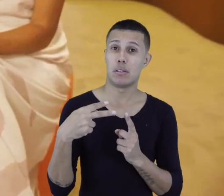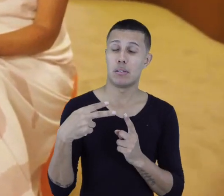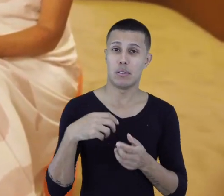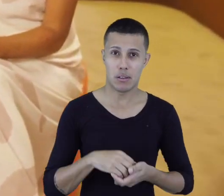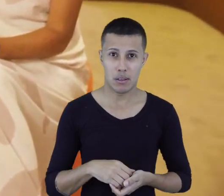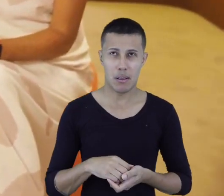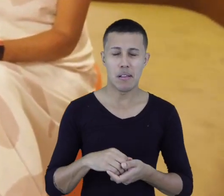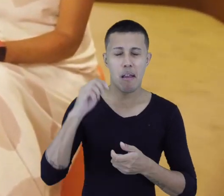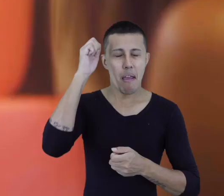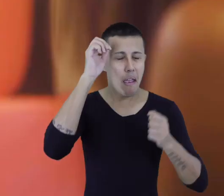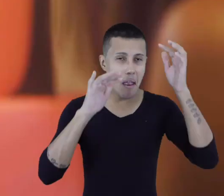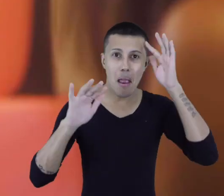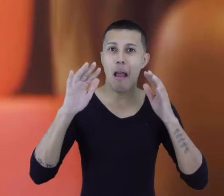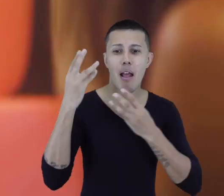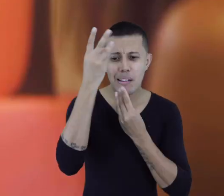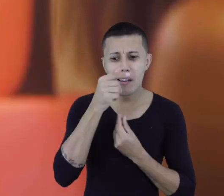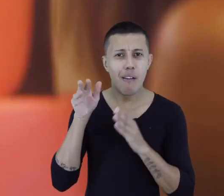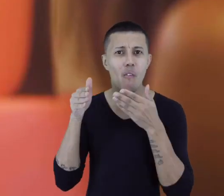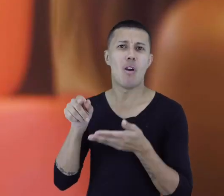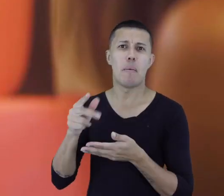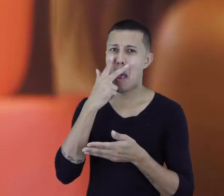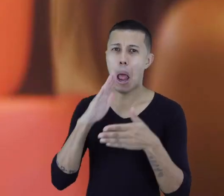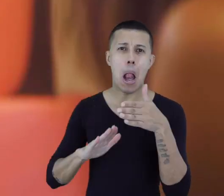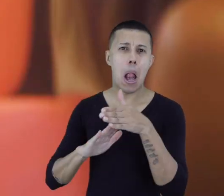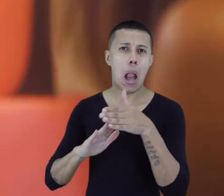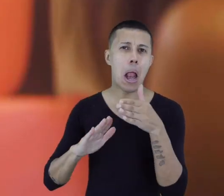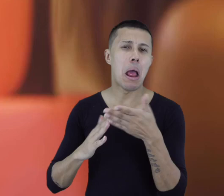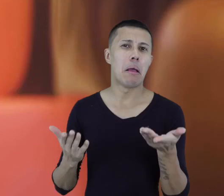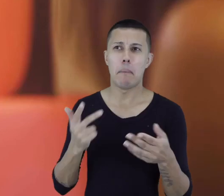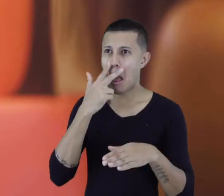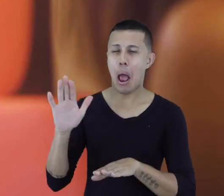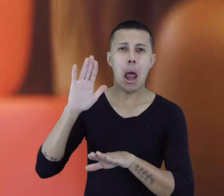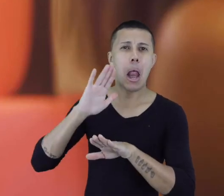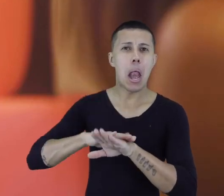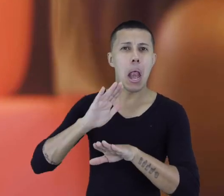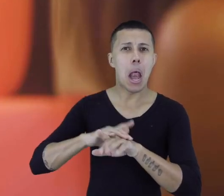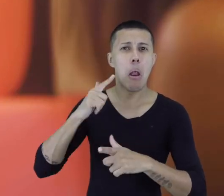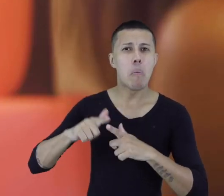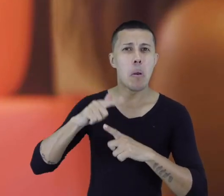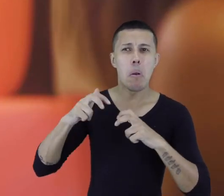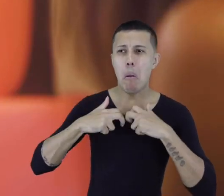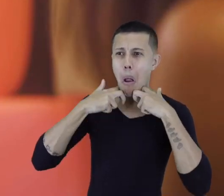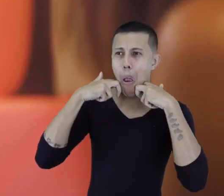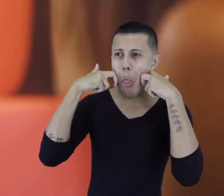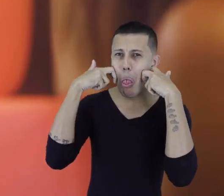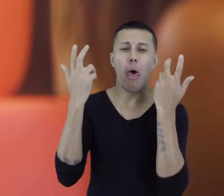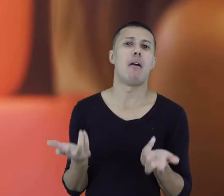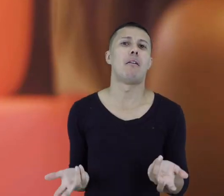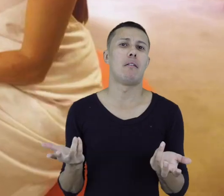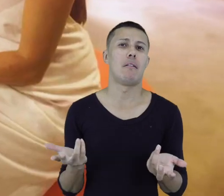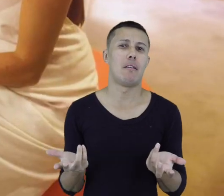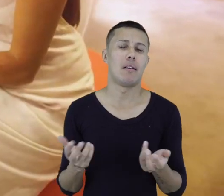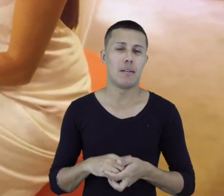assim, nosso imaginário em relação à sexualidade é muito limitado, é muito cheio de tabu, povoado de tabu, de